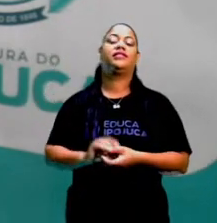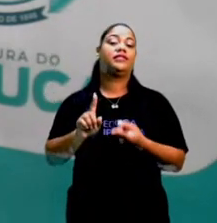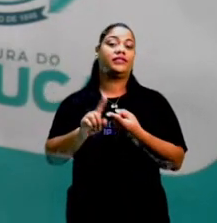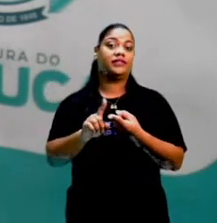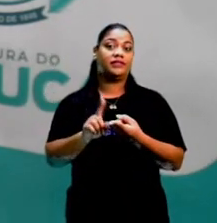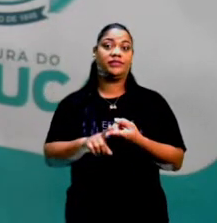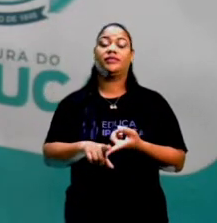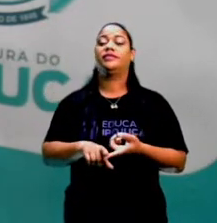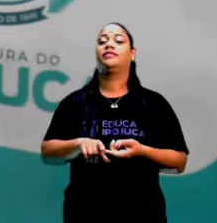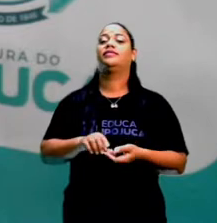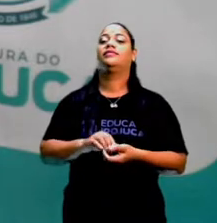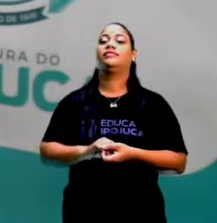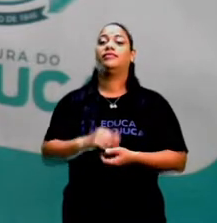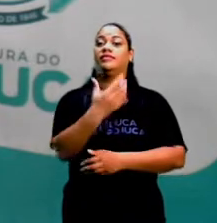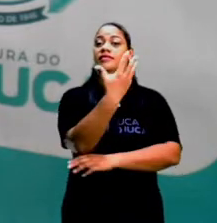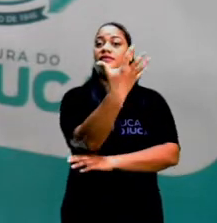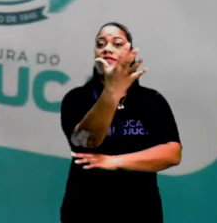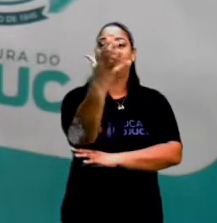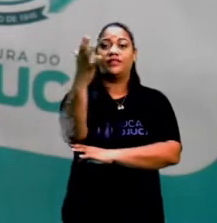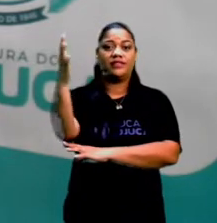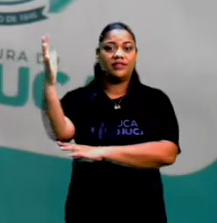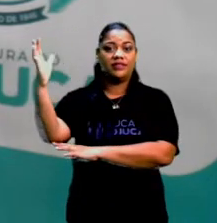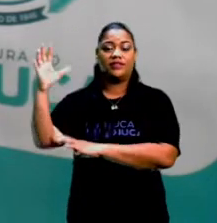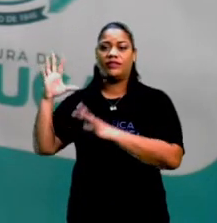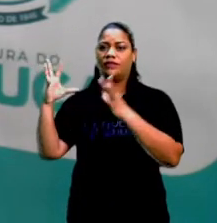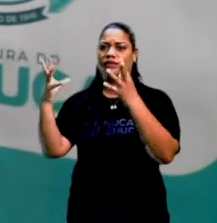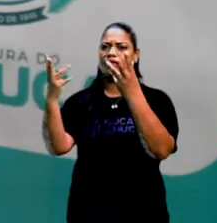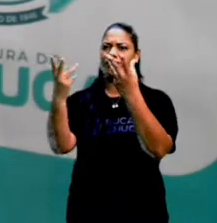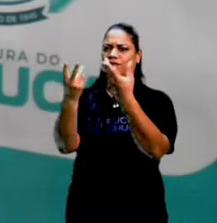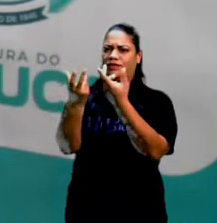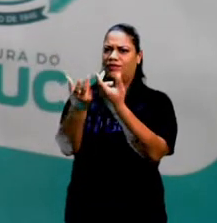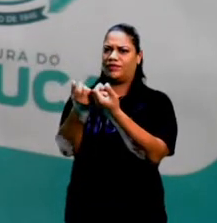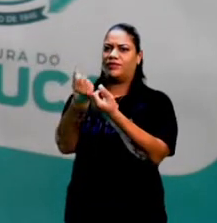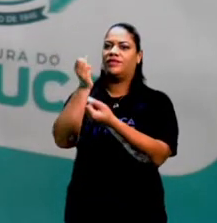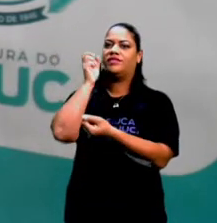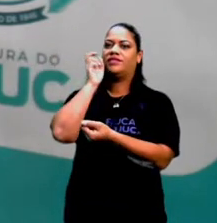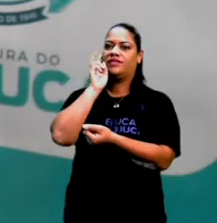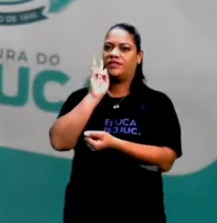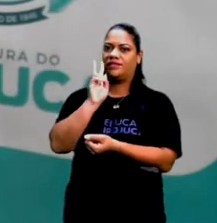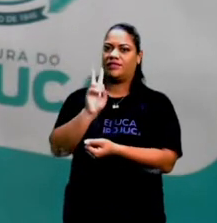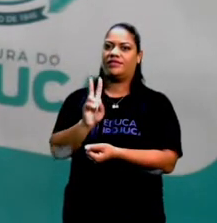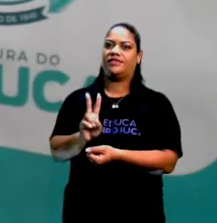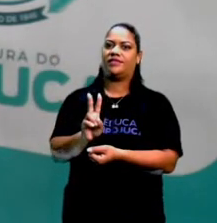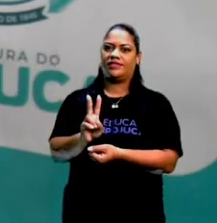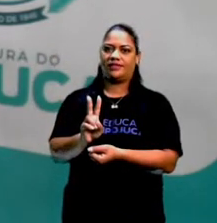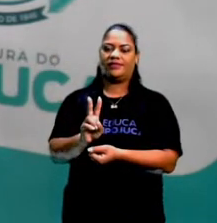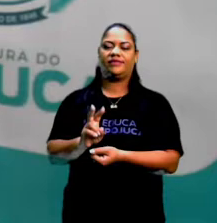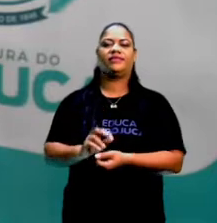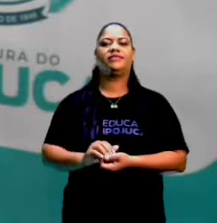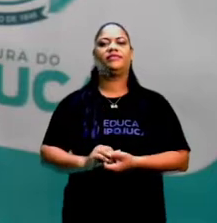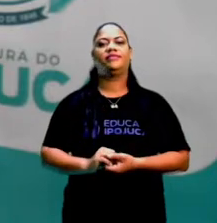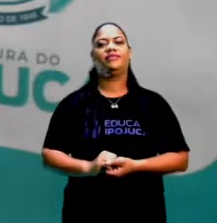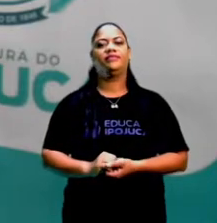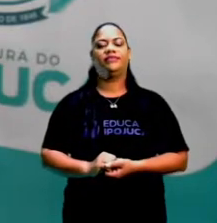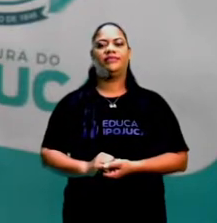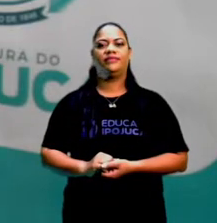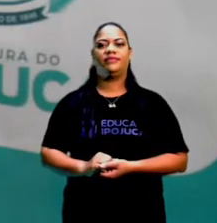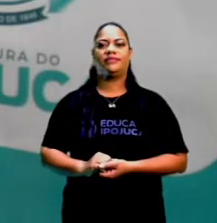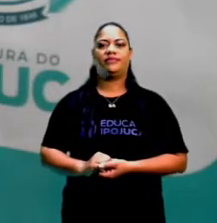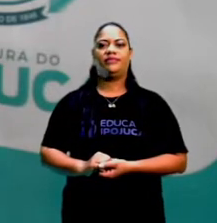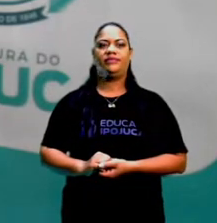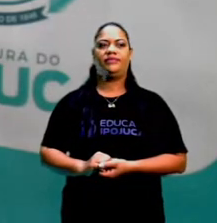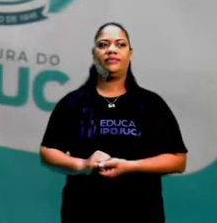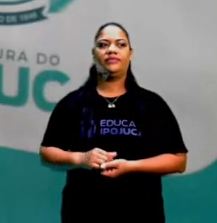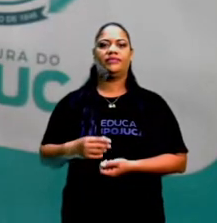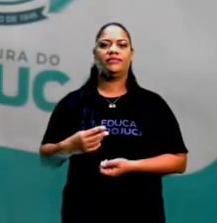até mesmo a floresta. Não. Tudo que a gente vê ao nosso redor constitui uma paisagem. E